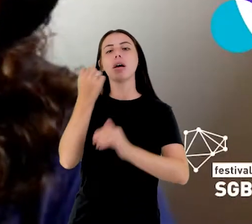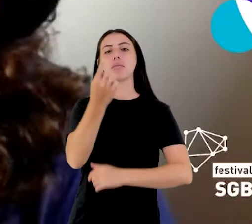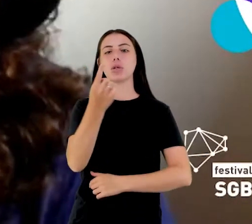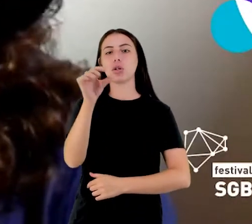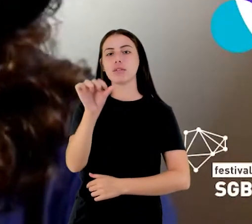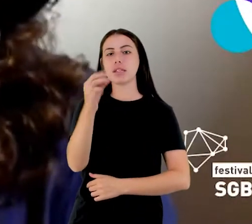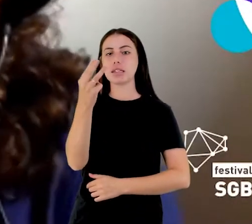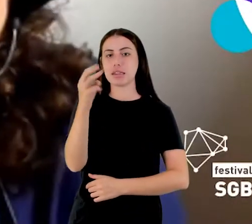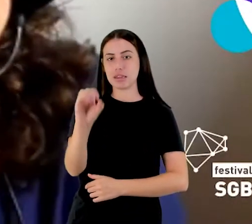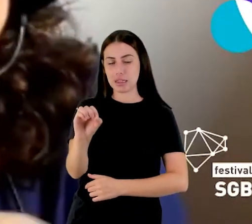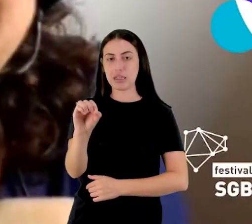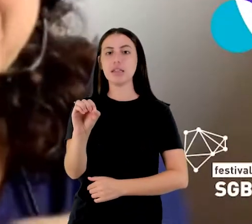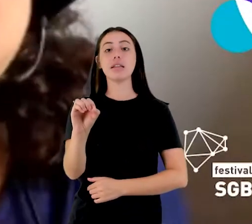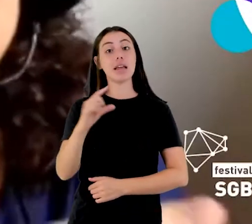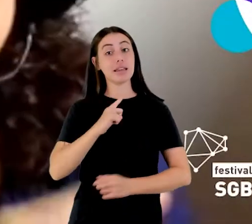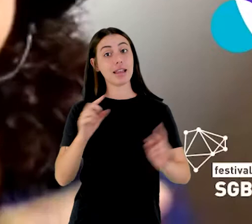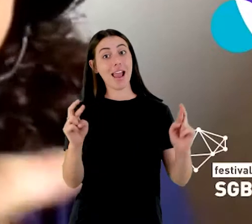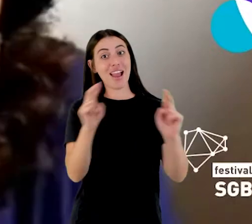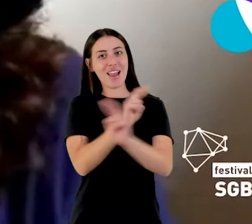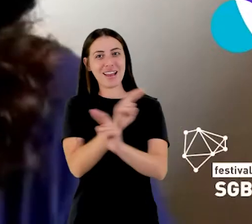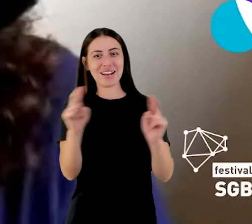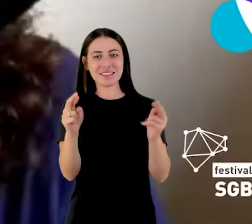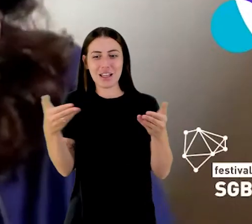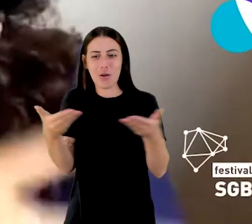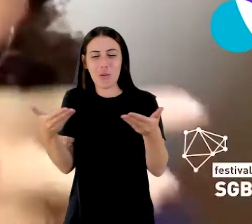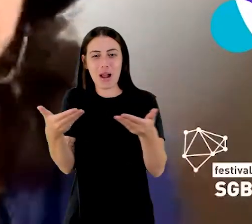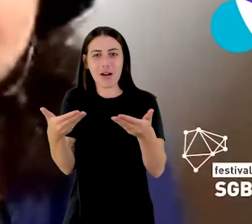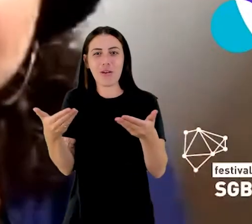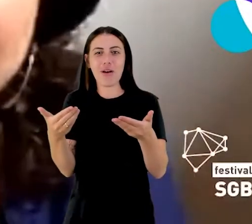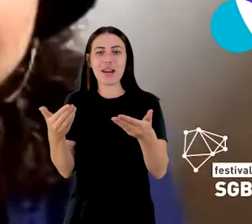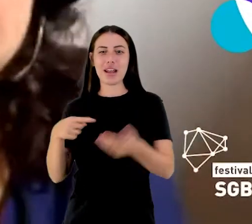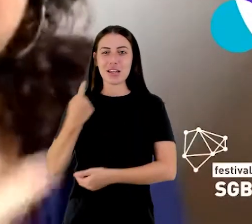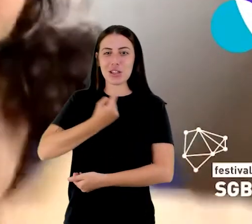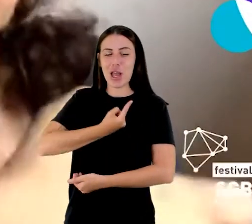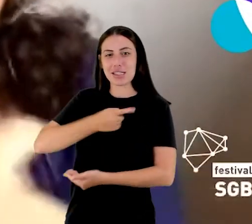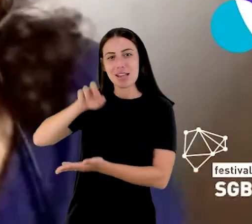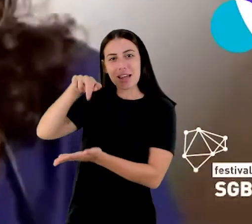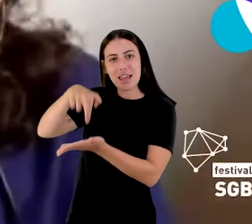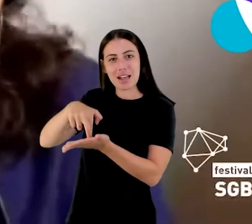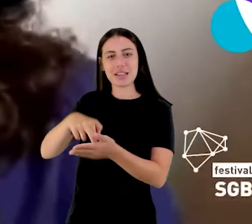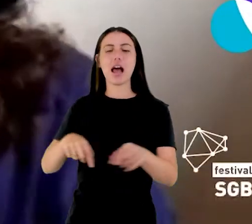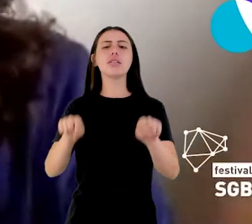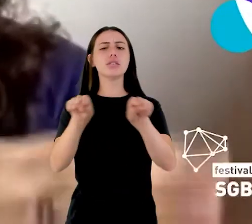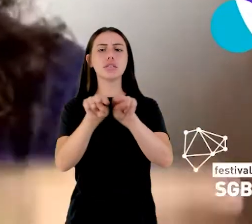a questão da década mais racista que a gente tem no Brasil, que teve no Brasil, que é a década de 30, que veio se